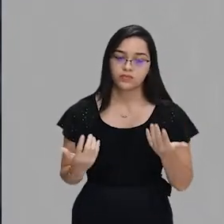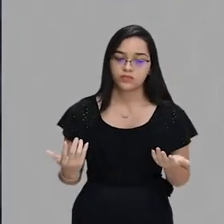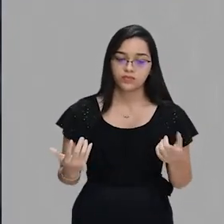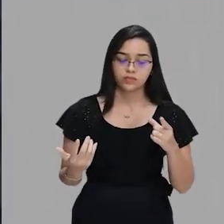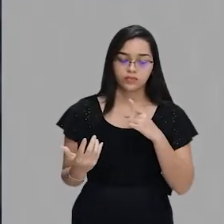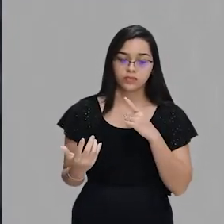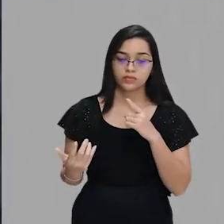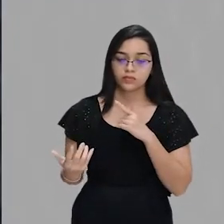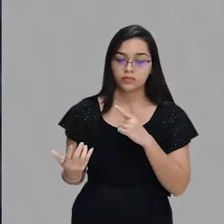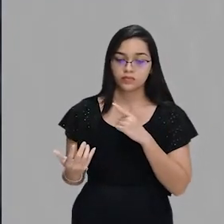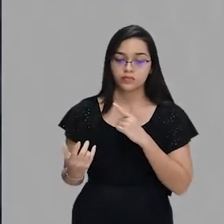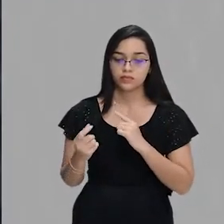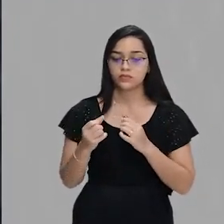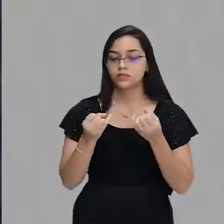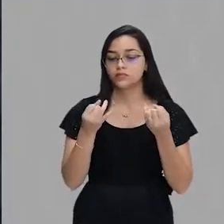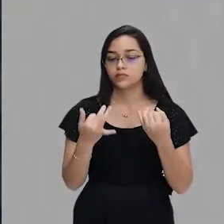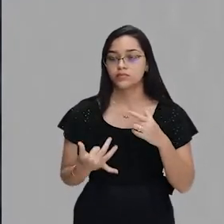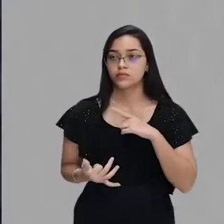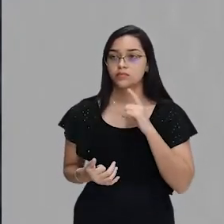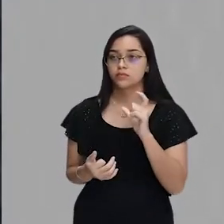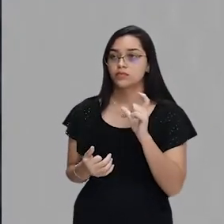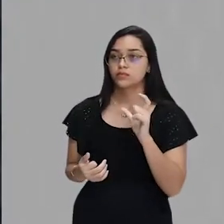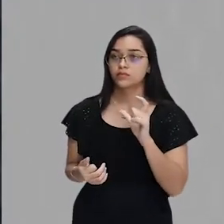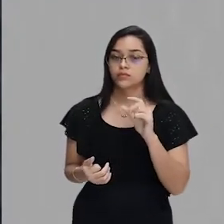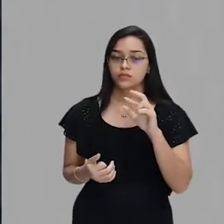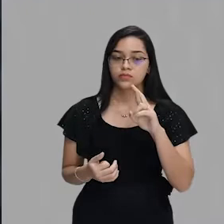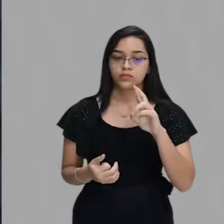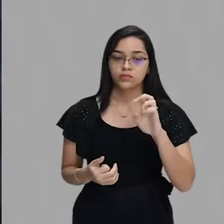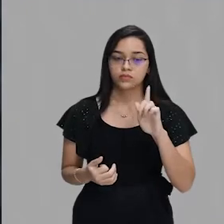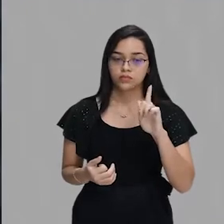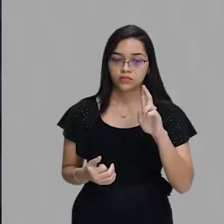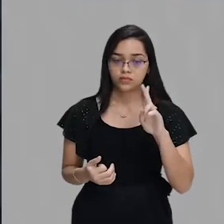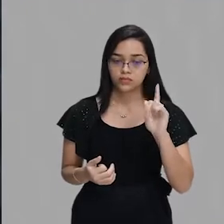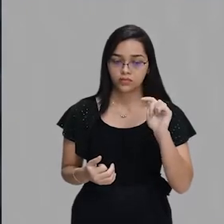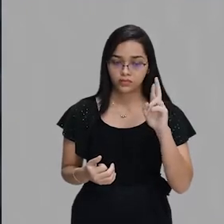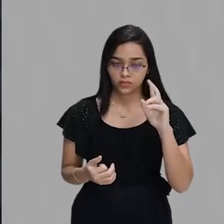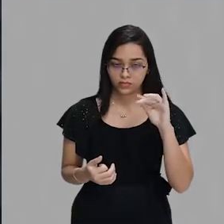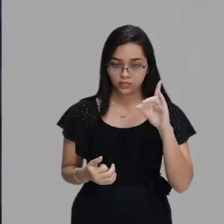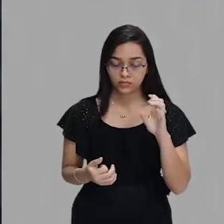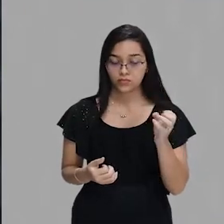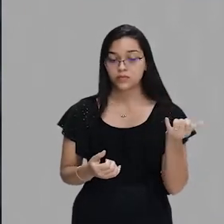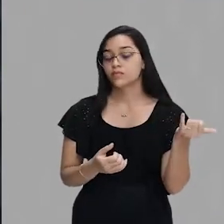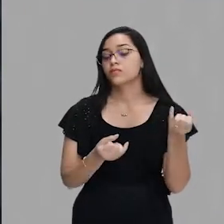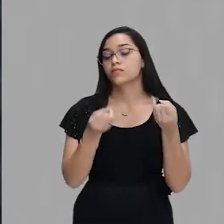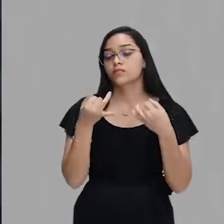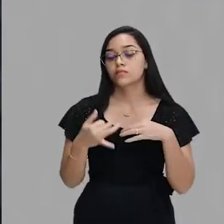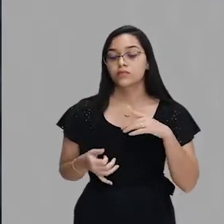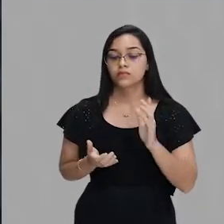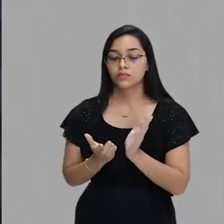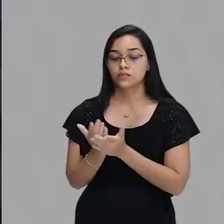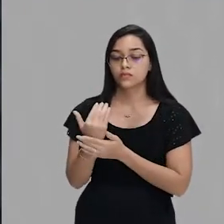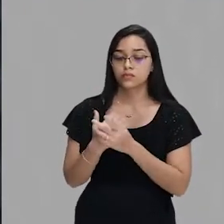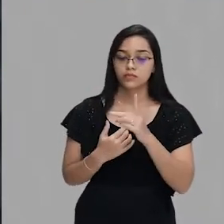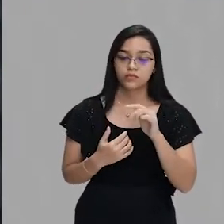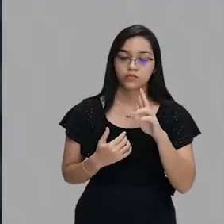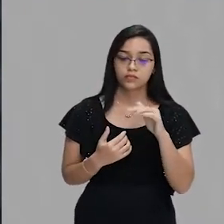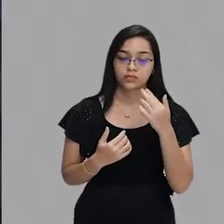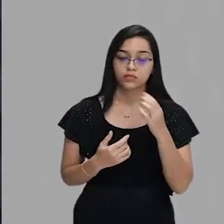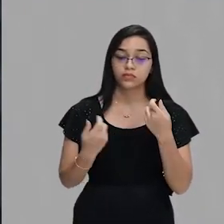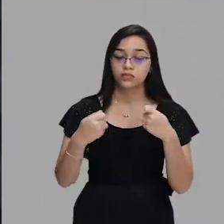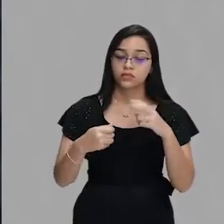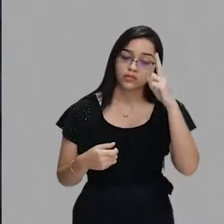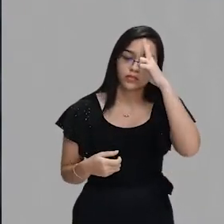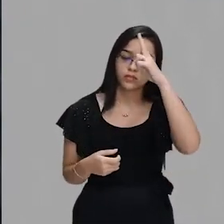quando a questão falar, palavrinha mágica, regularidade, quem vai me dar regularidade é o desvio padrão. Então, tu tem que lembrar o